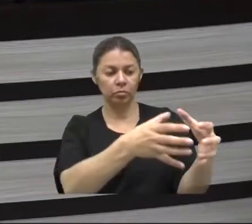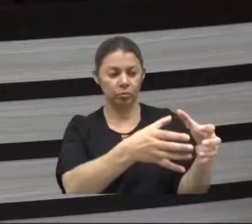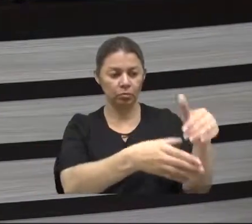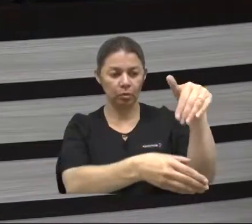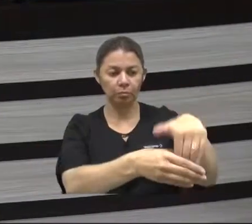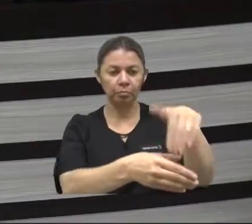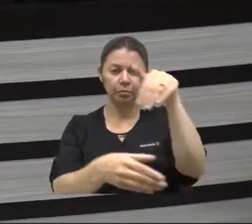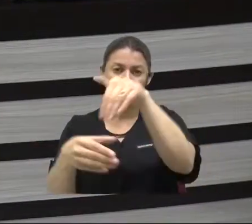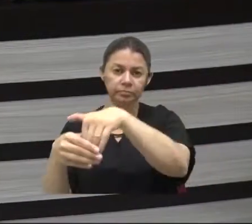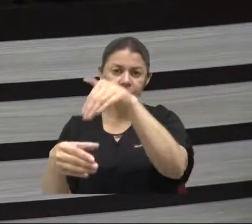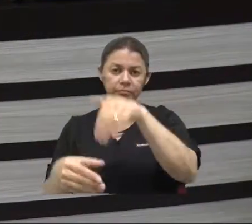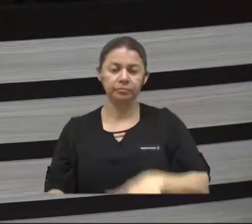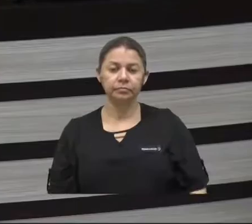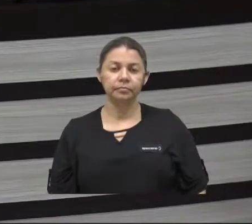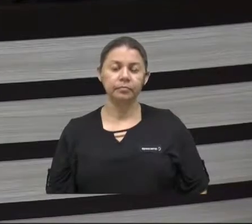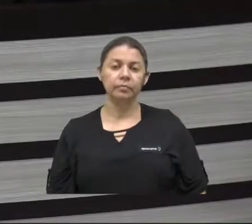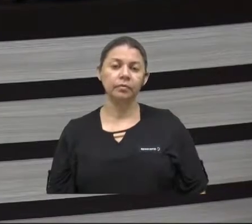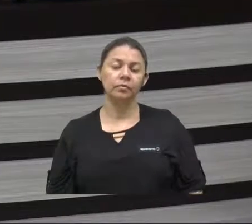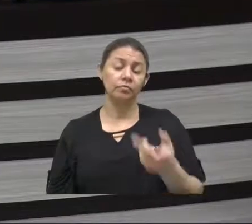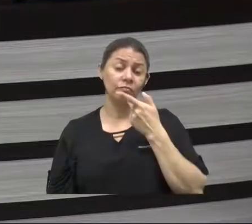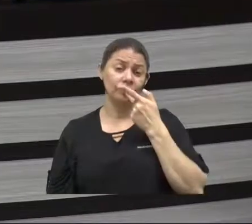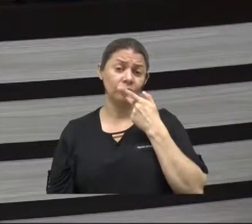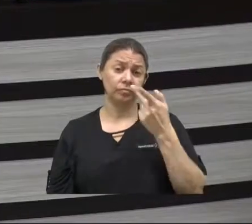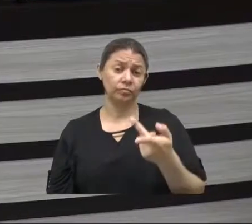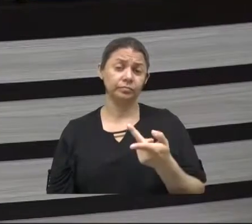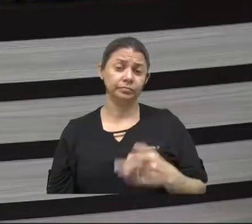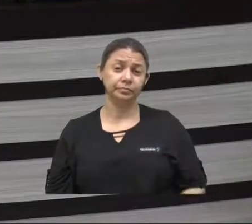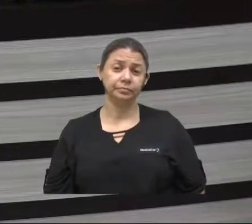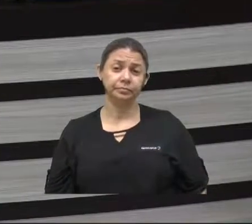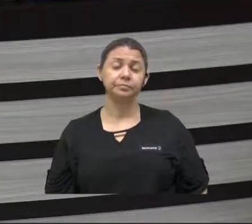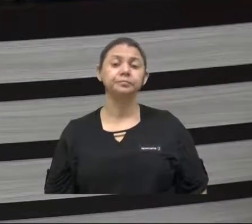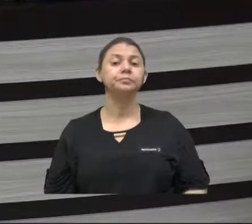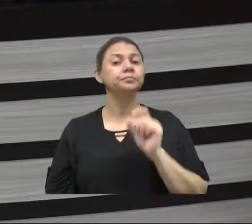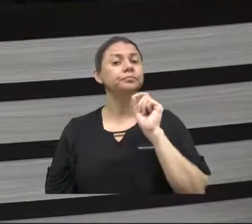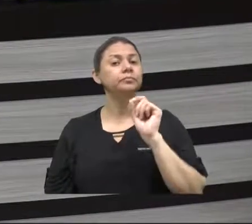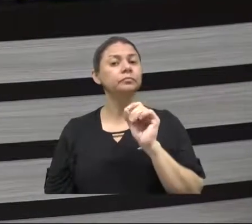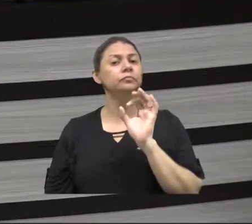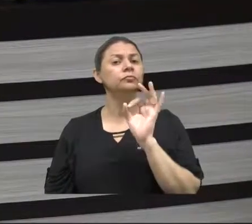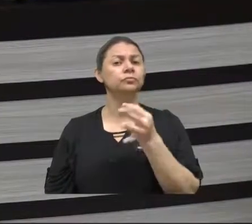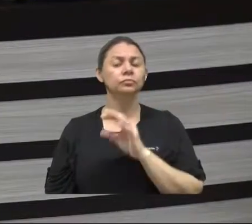e dizer que quem aqui já se